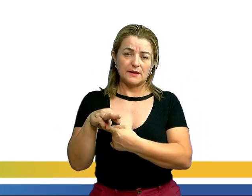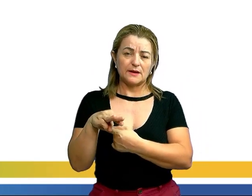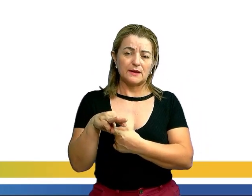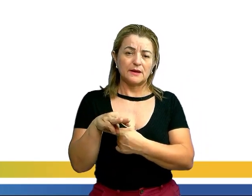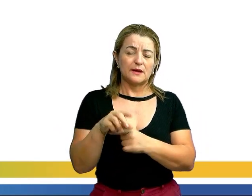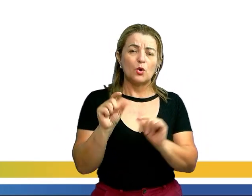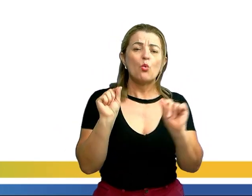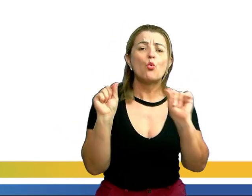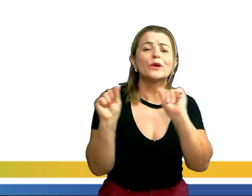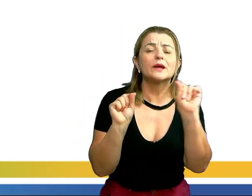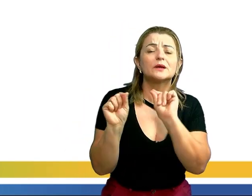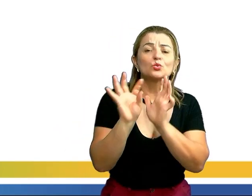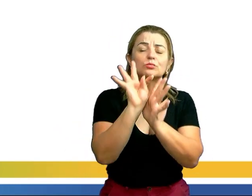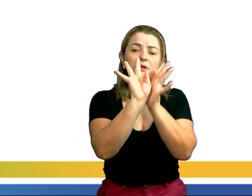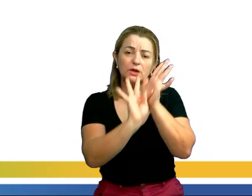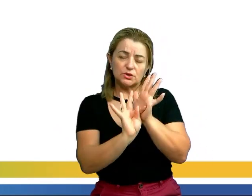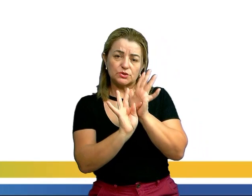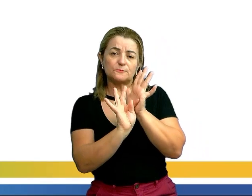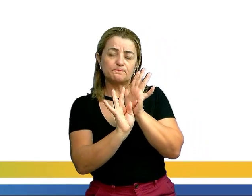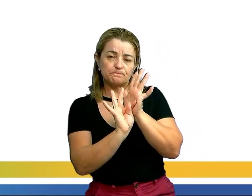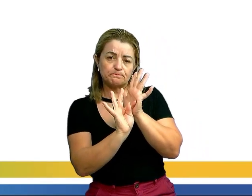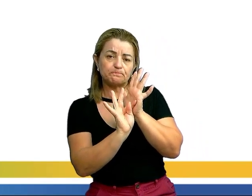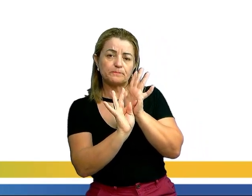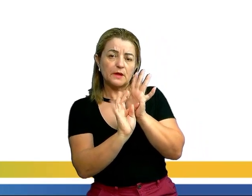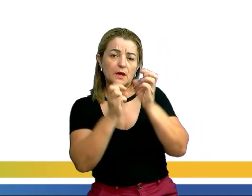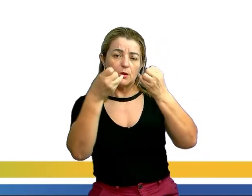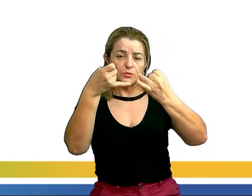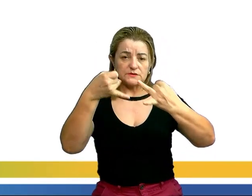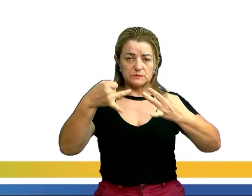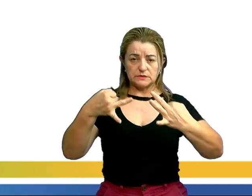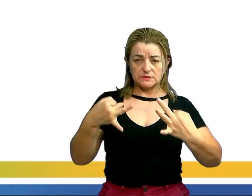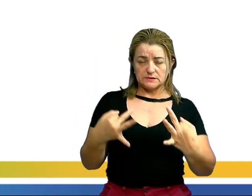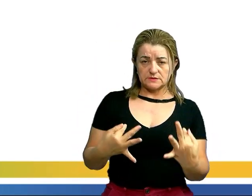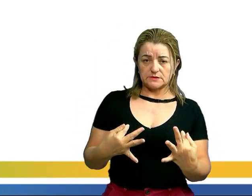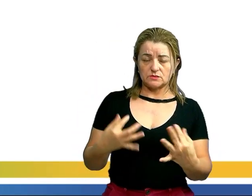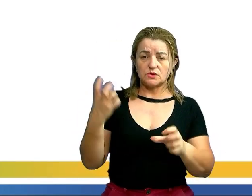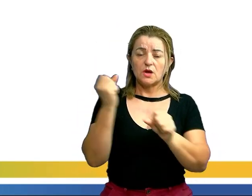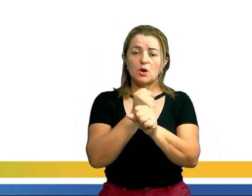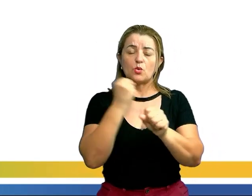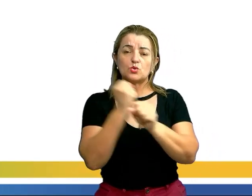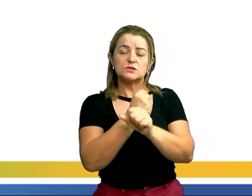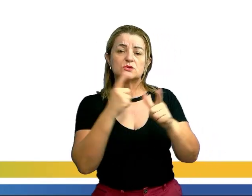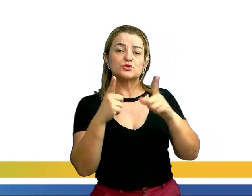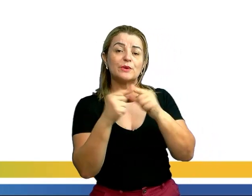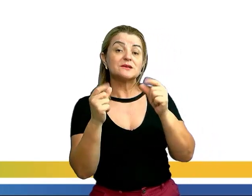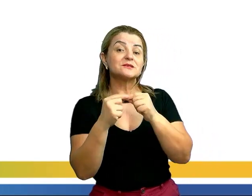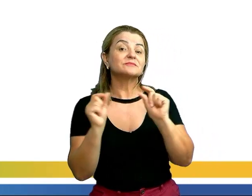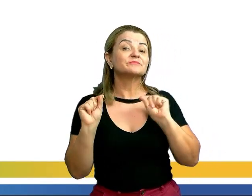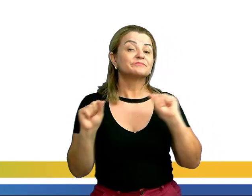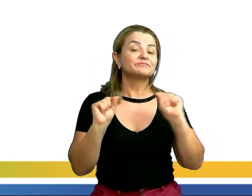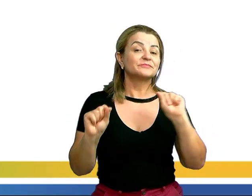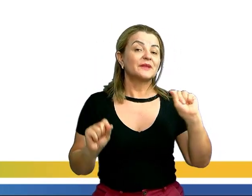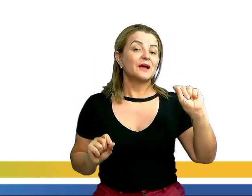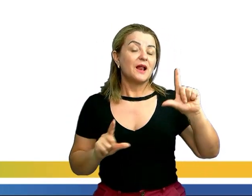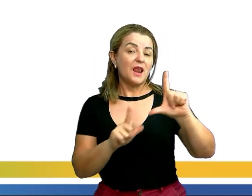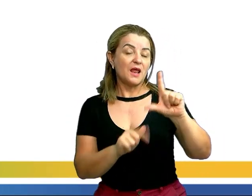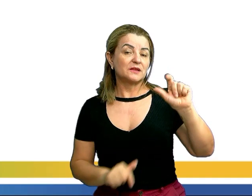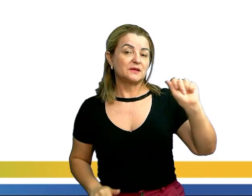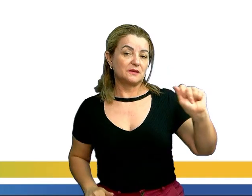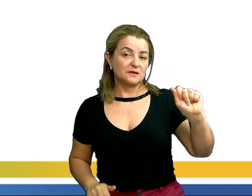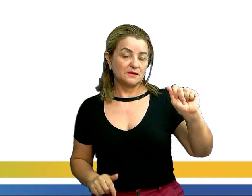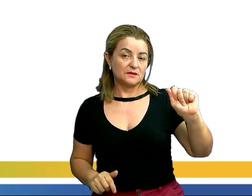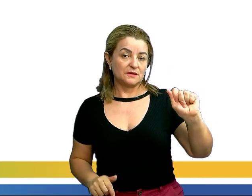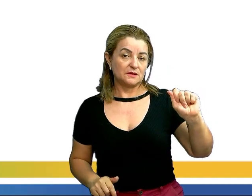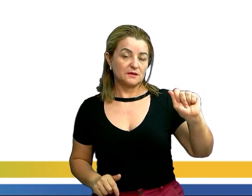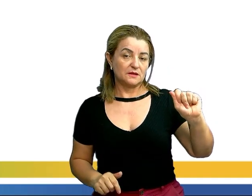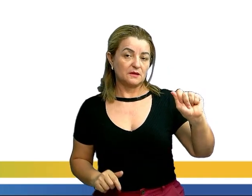esse texto, né, ele tá nos dizendo sobre a construção de Brasília? Letra A, um